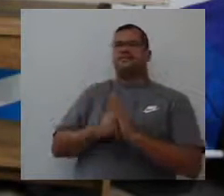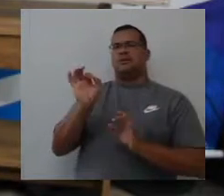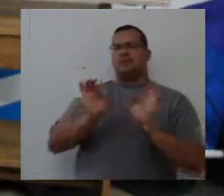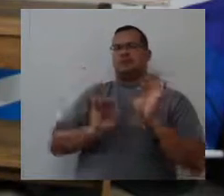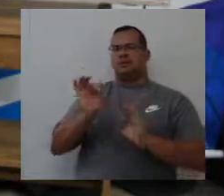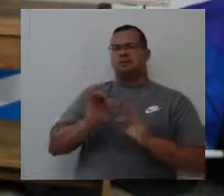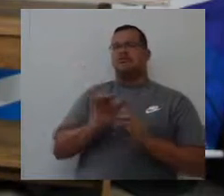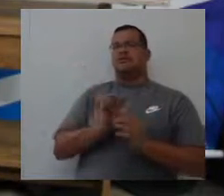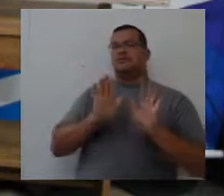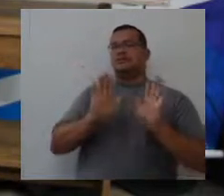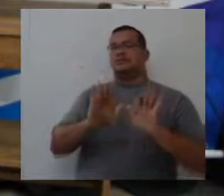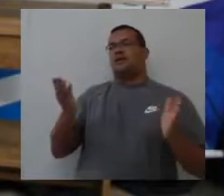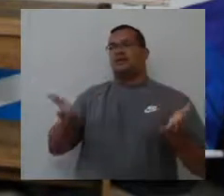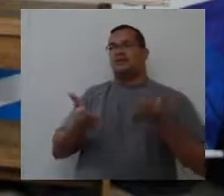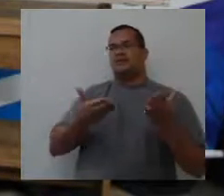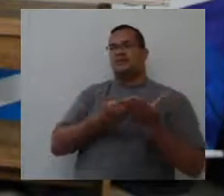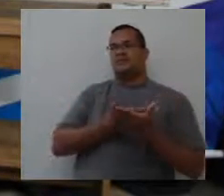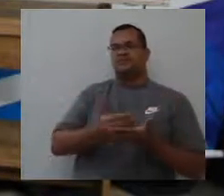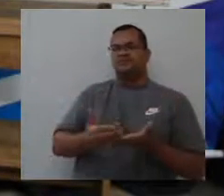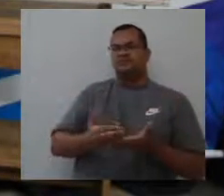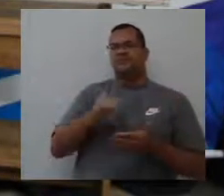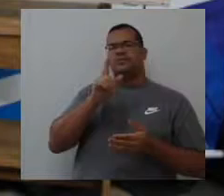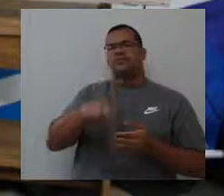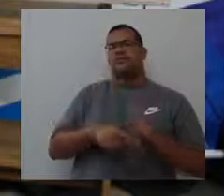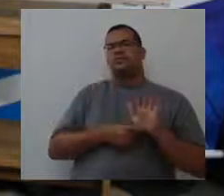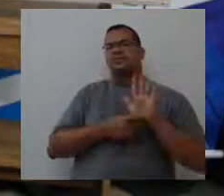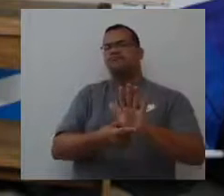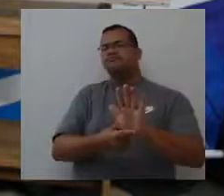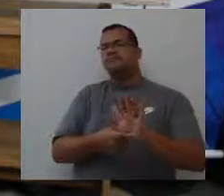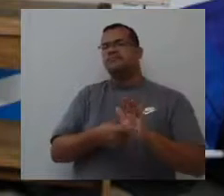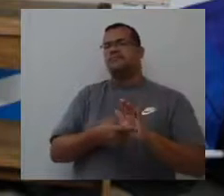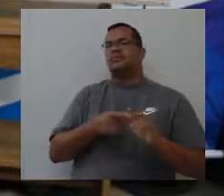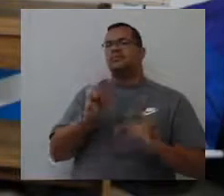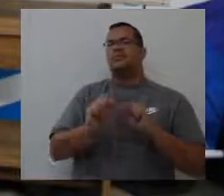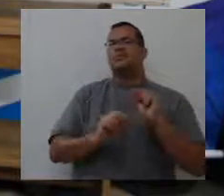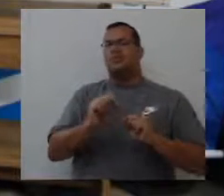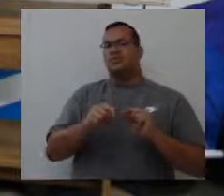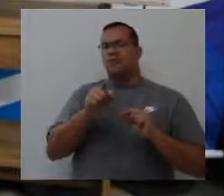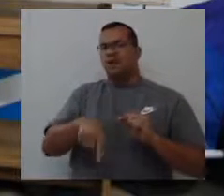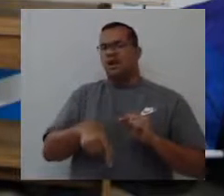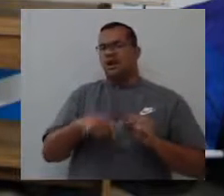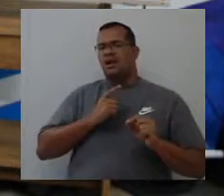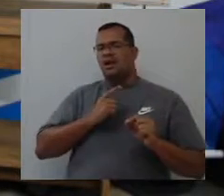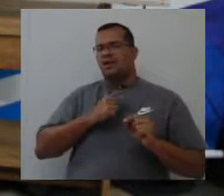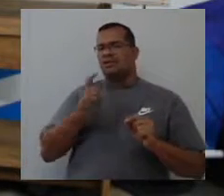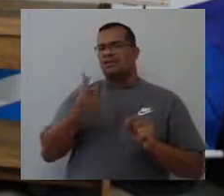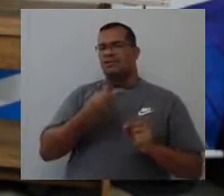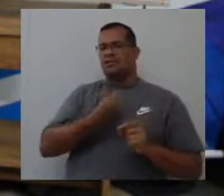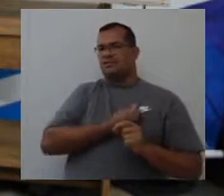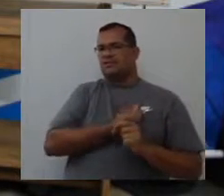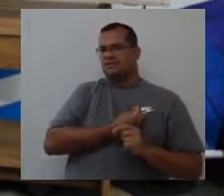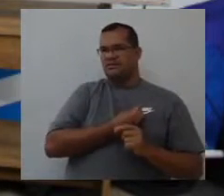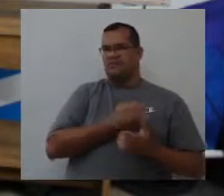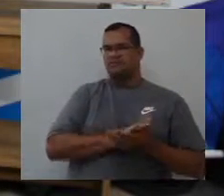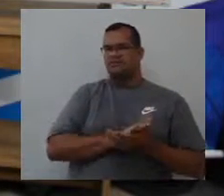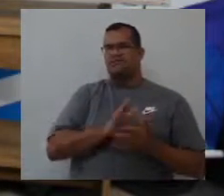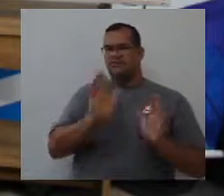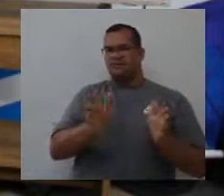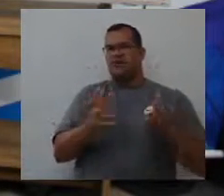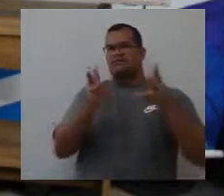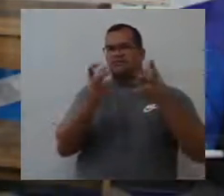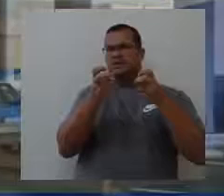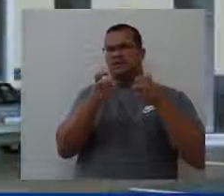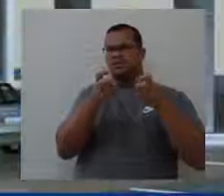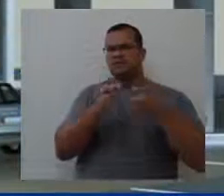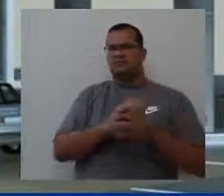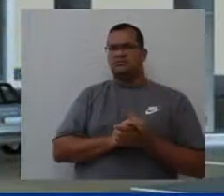vou começar a minha aula com uma apresentação de uma situação do nosso cotidiano. Você está percebendo aí? Está em